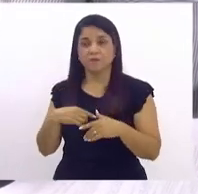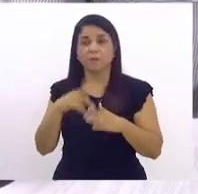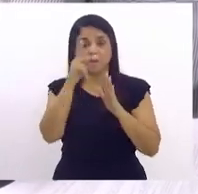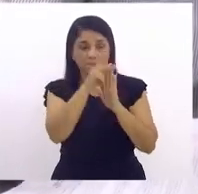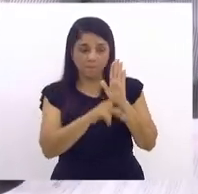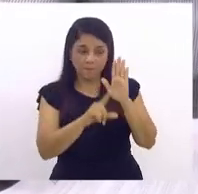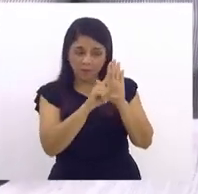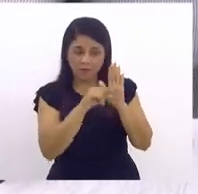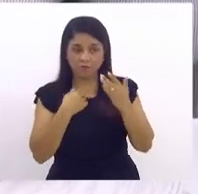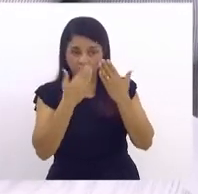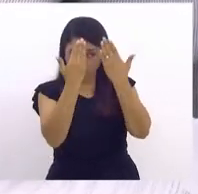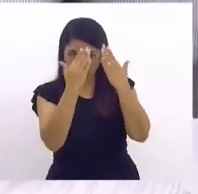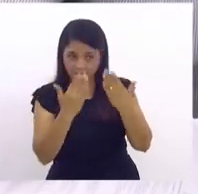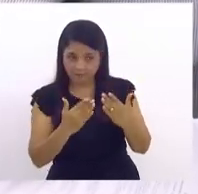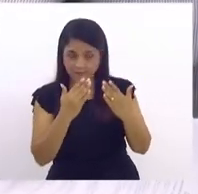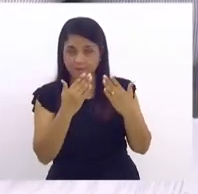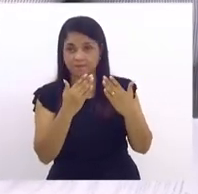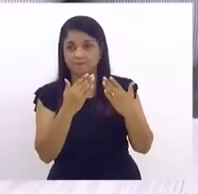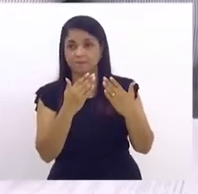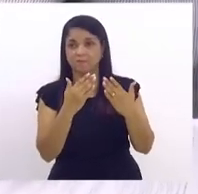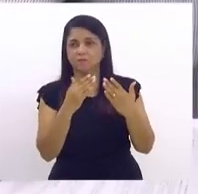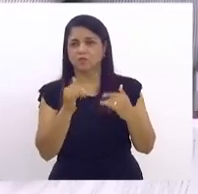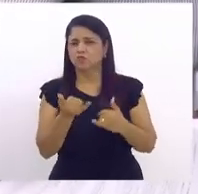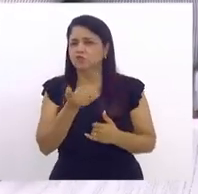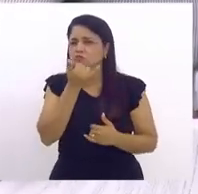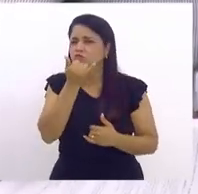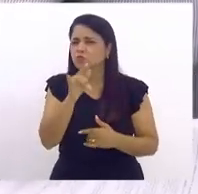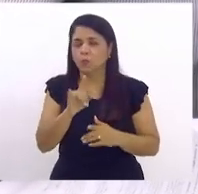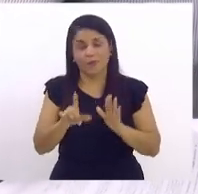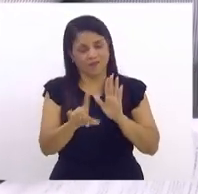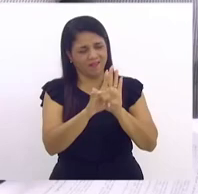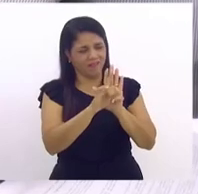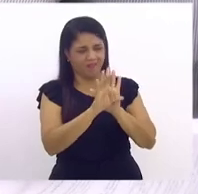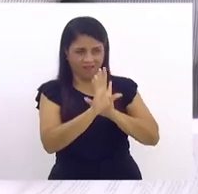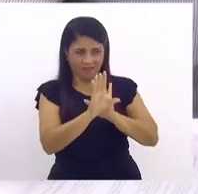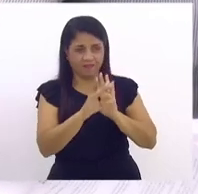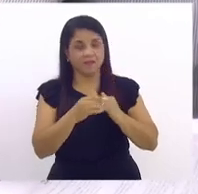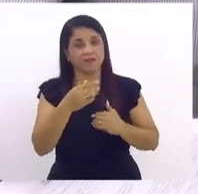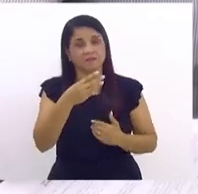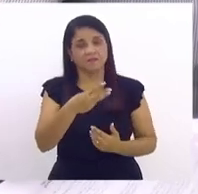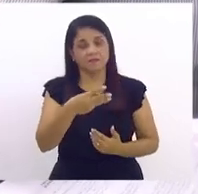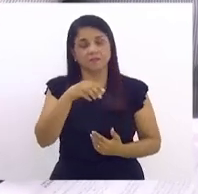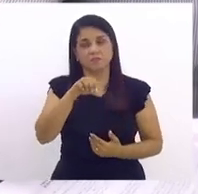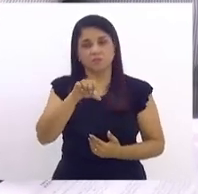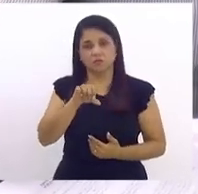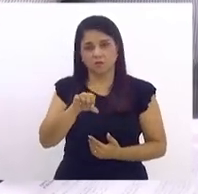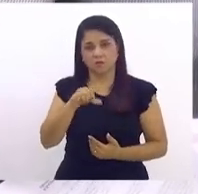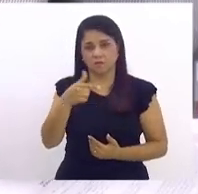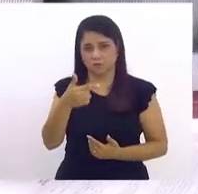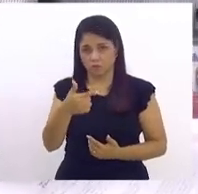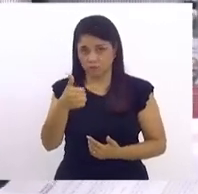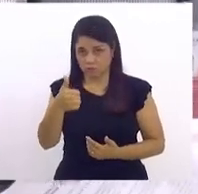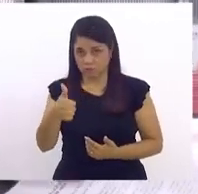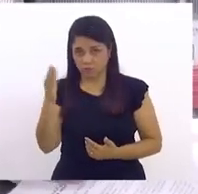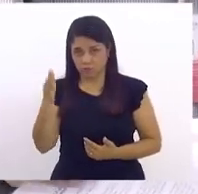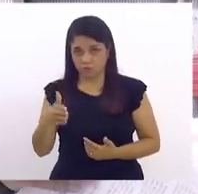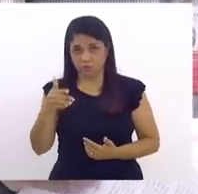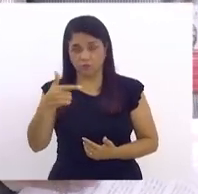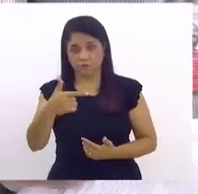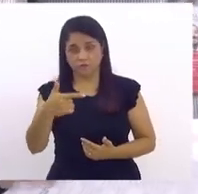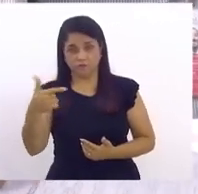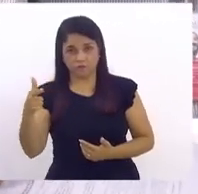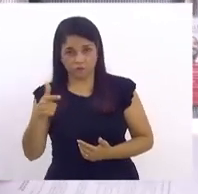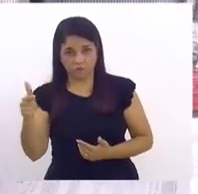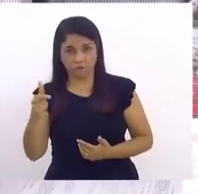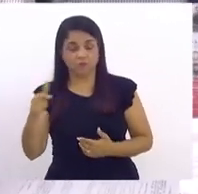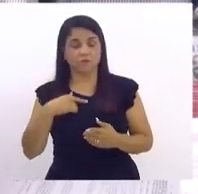eu vou analisar... Ah, não, desculpe, não é PL, é lei 3921 de 2002. Veto assédio moral